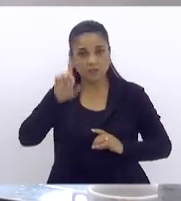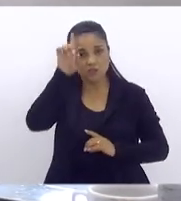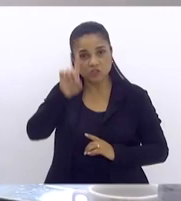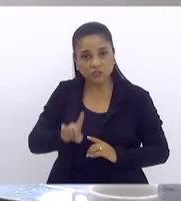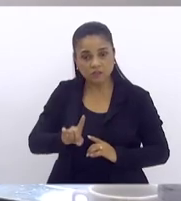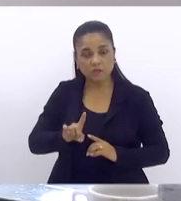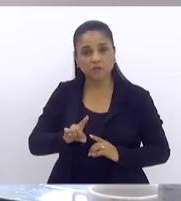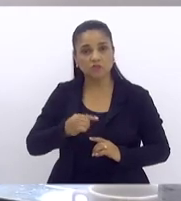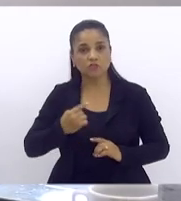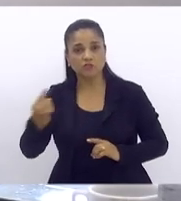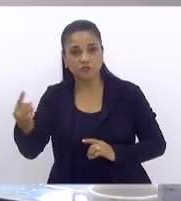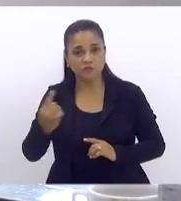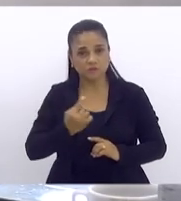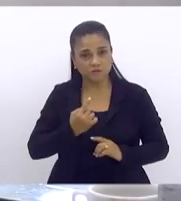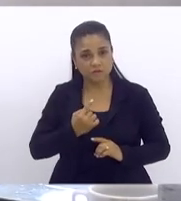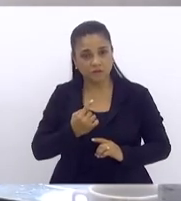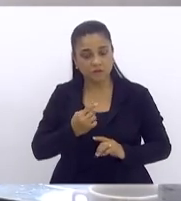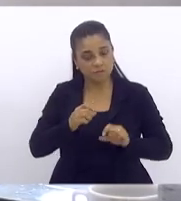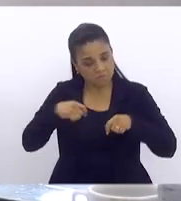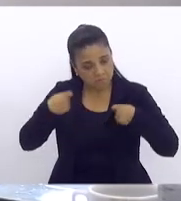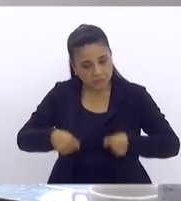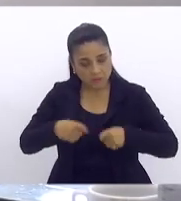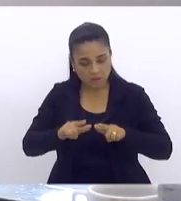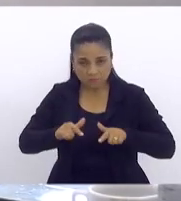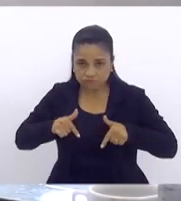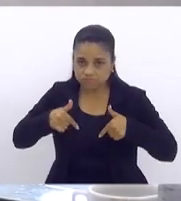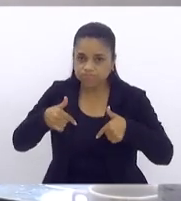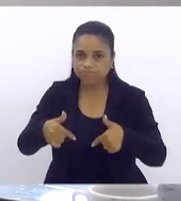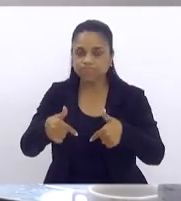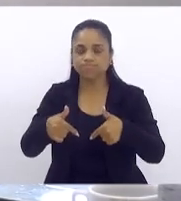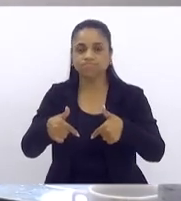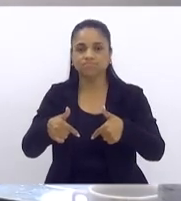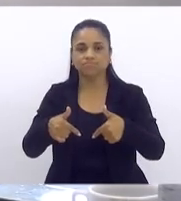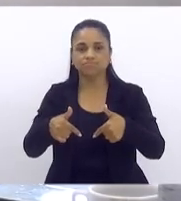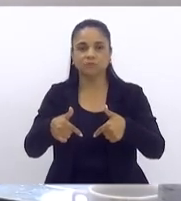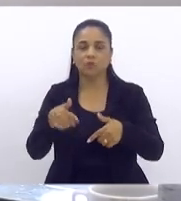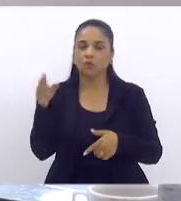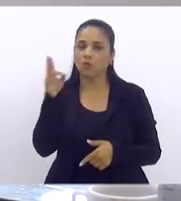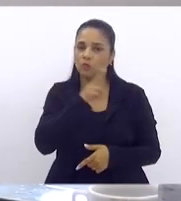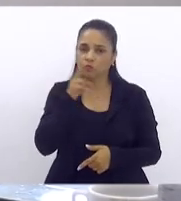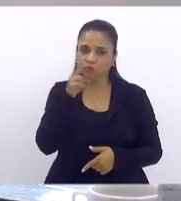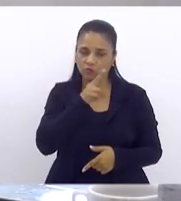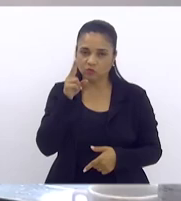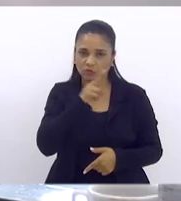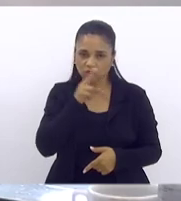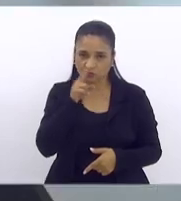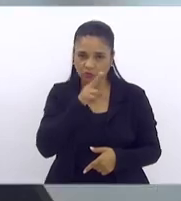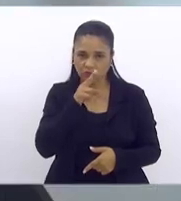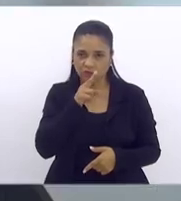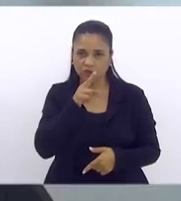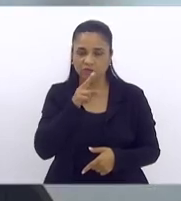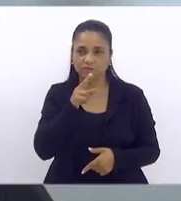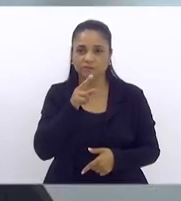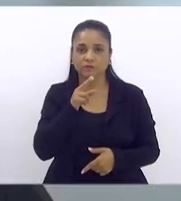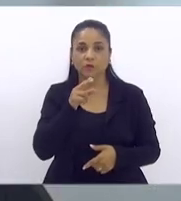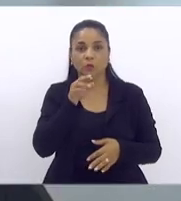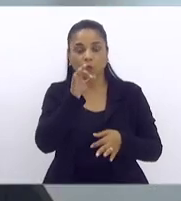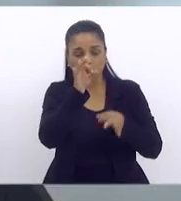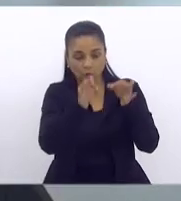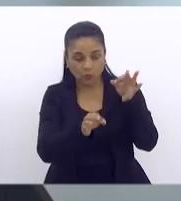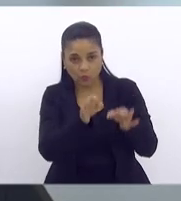prerrogativas cidadãs sem que nós enfrentemos essa questão urgente, uma vez que o próprio aparato